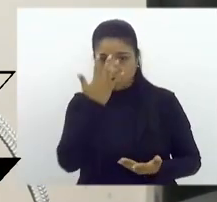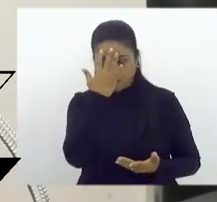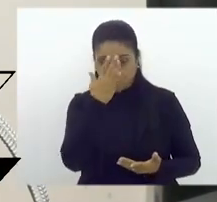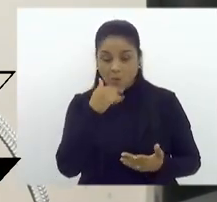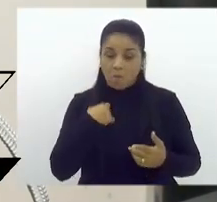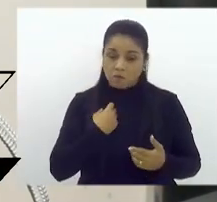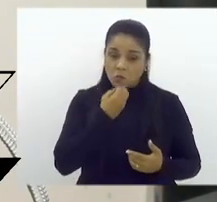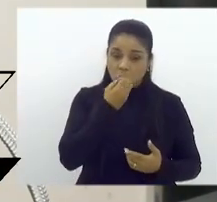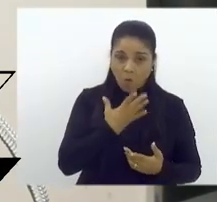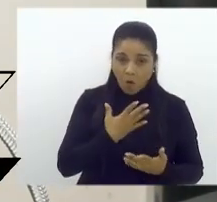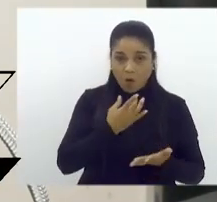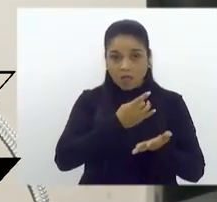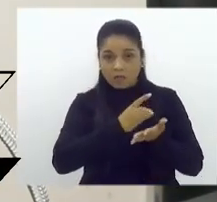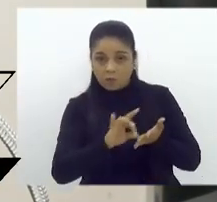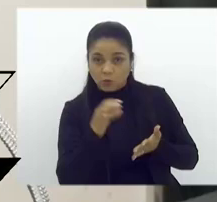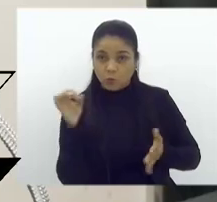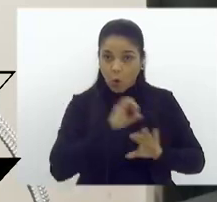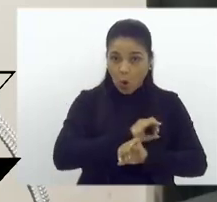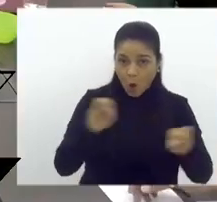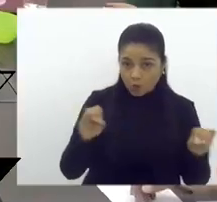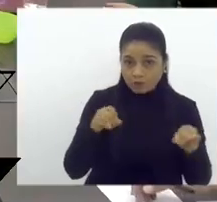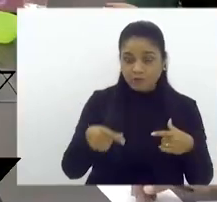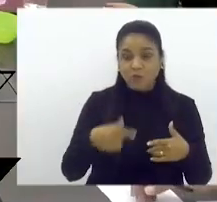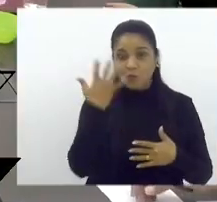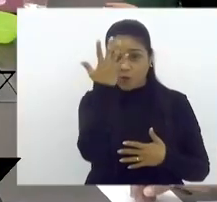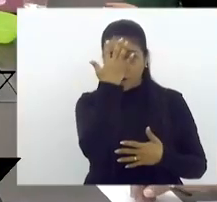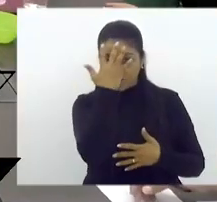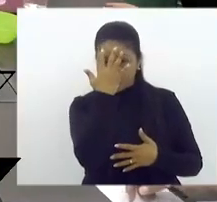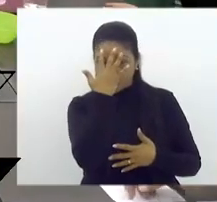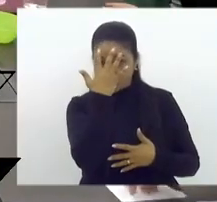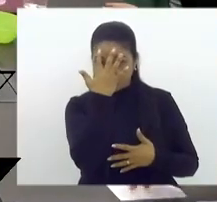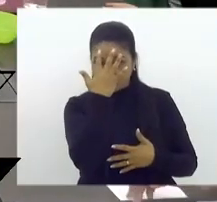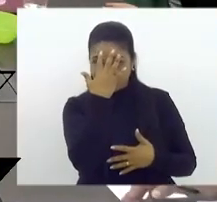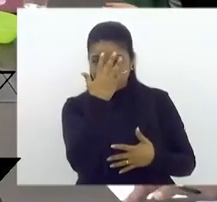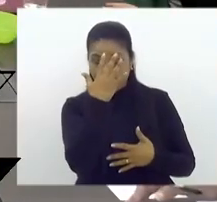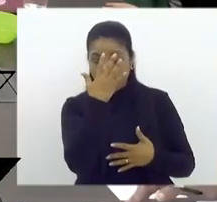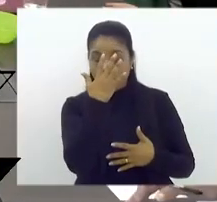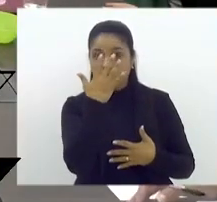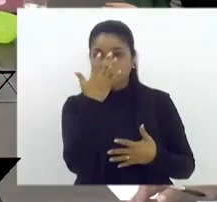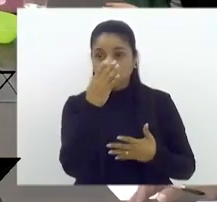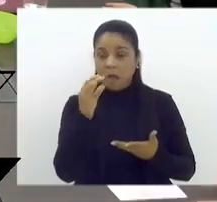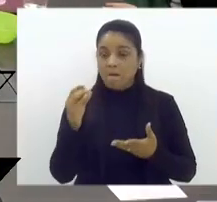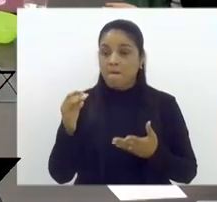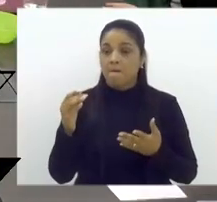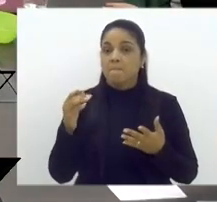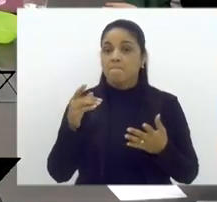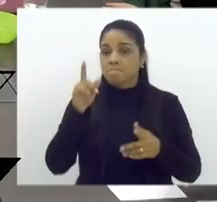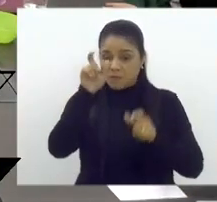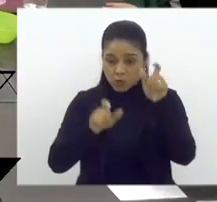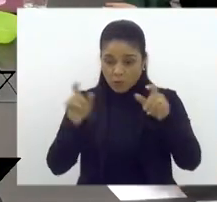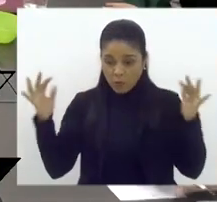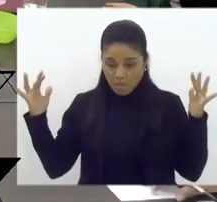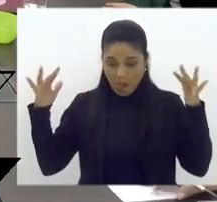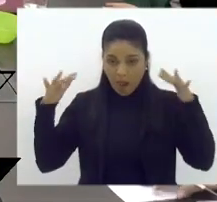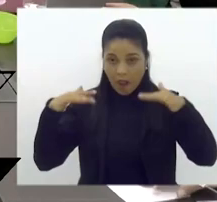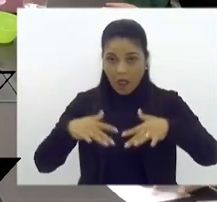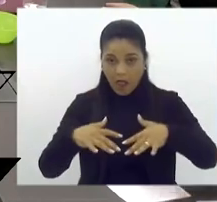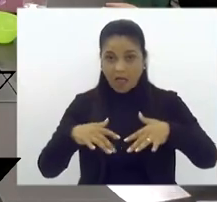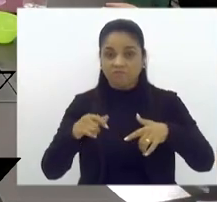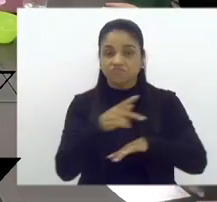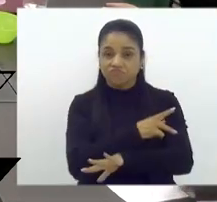ótimo, e aquela velha máxima que o carnaval mais deve atrair recursos e nós podermos